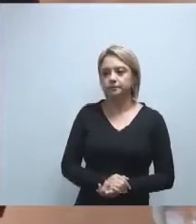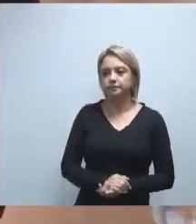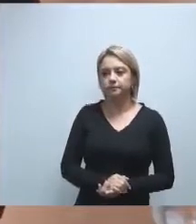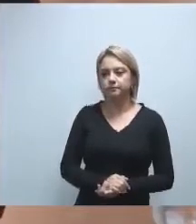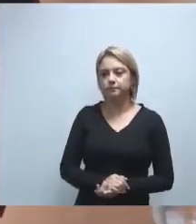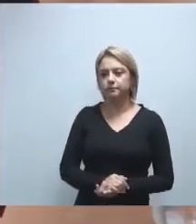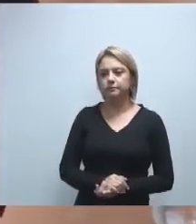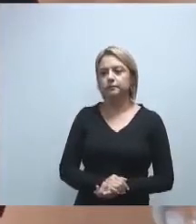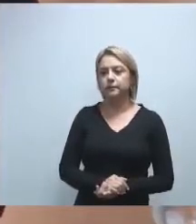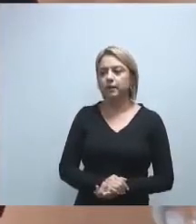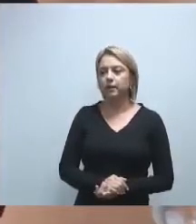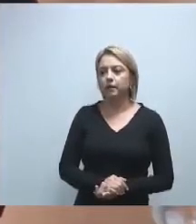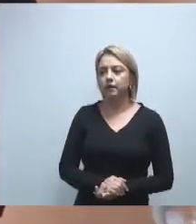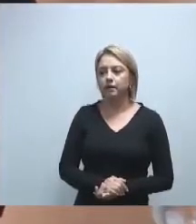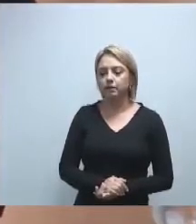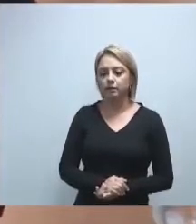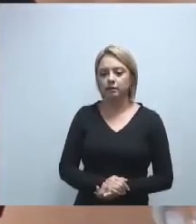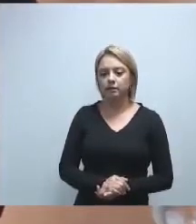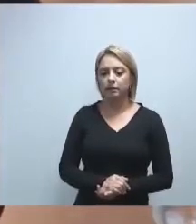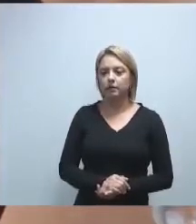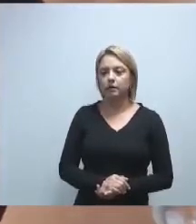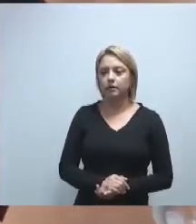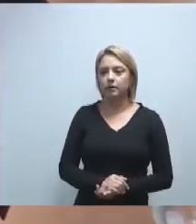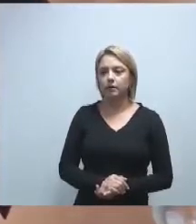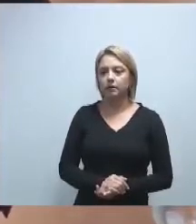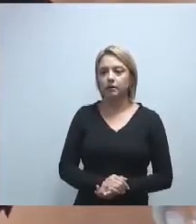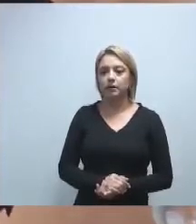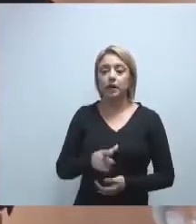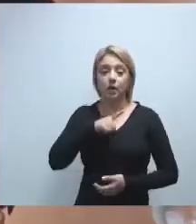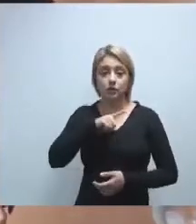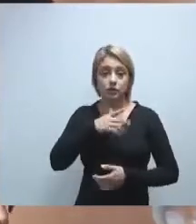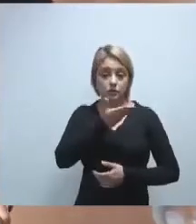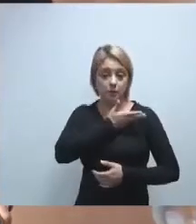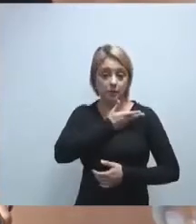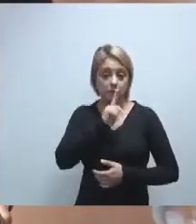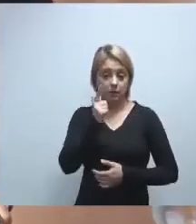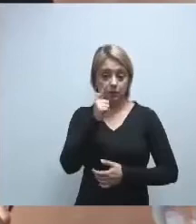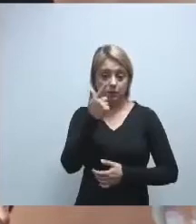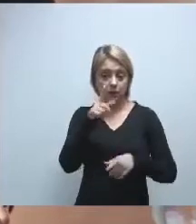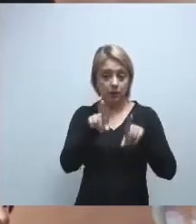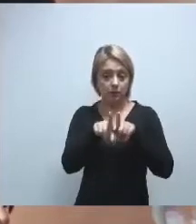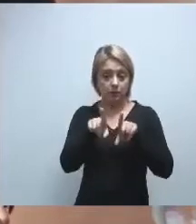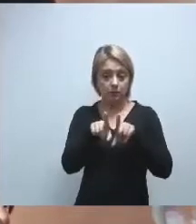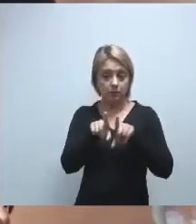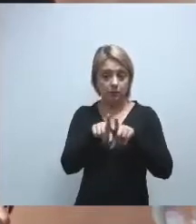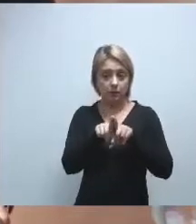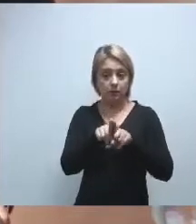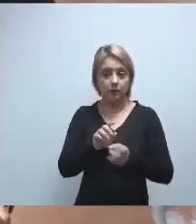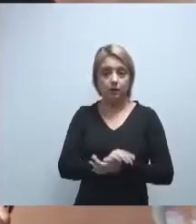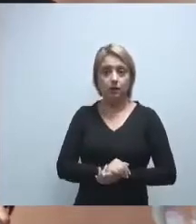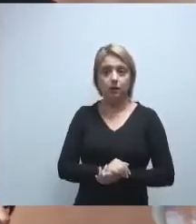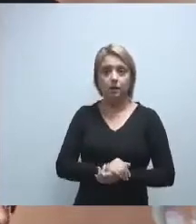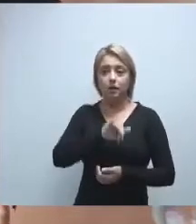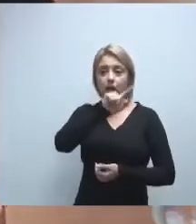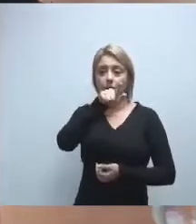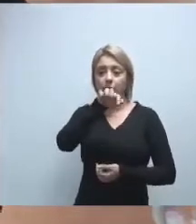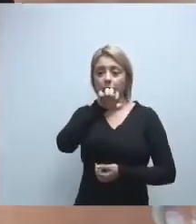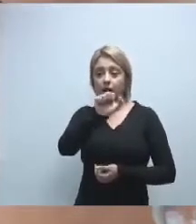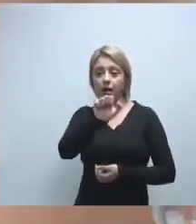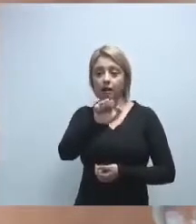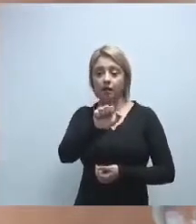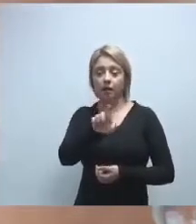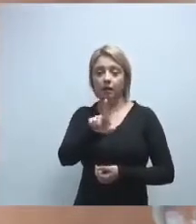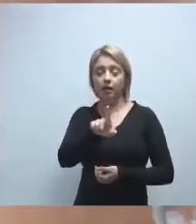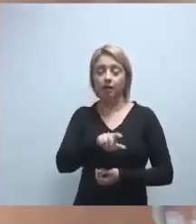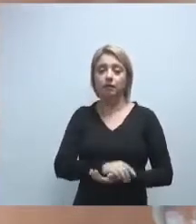é e eu tinha um amigo em goiás também desse time e josé pereira da costa não